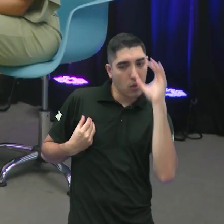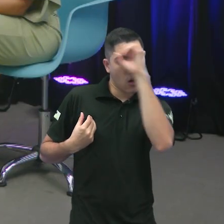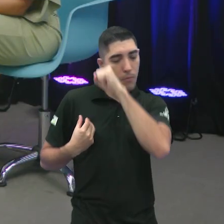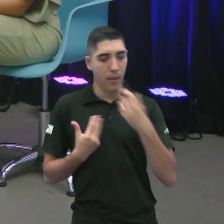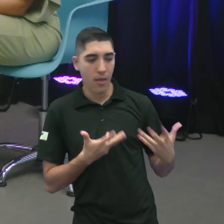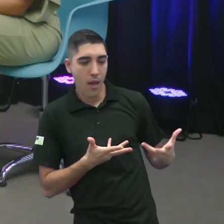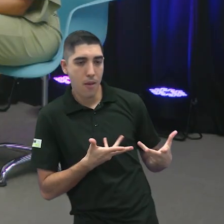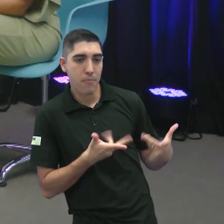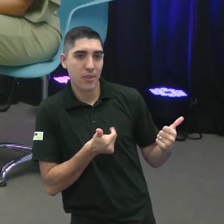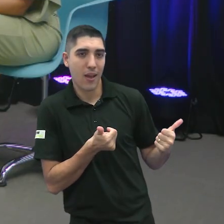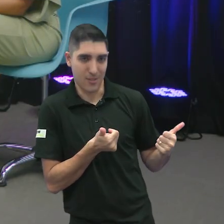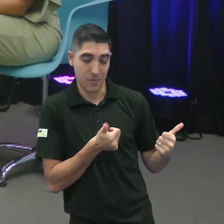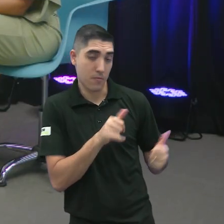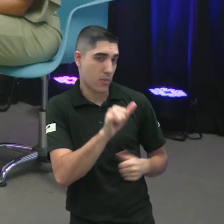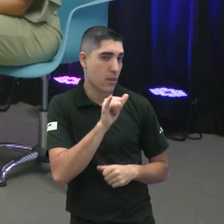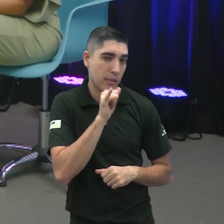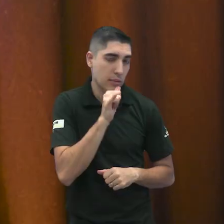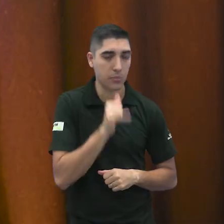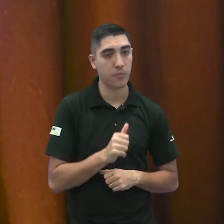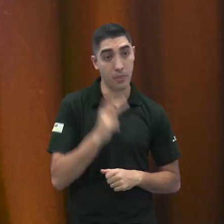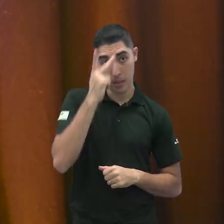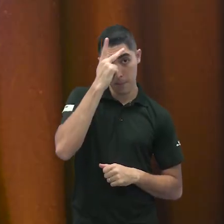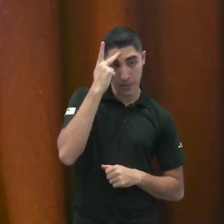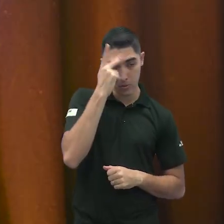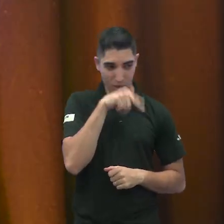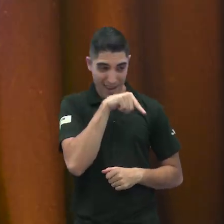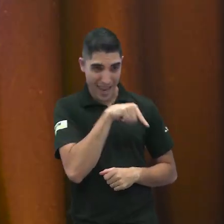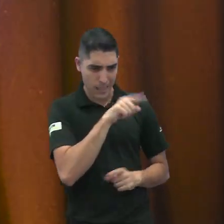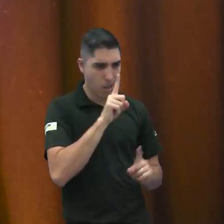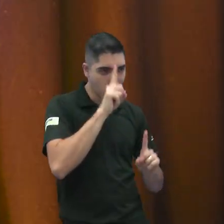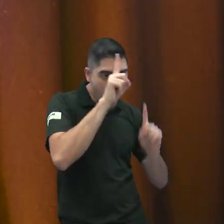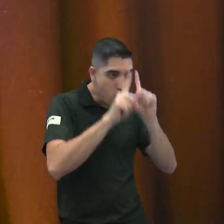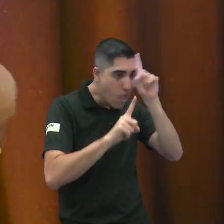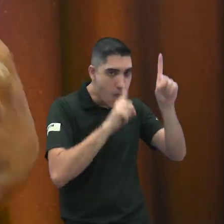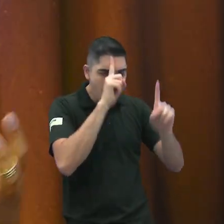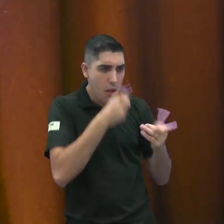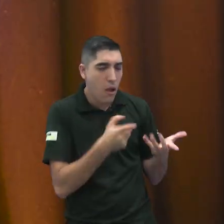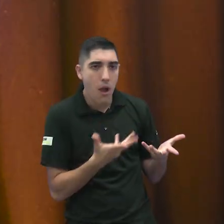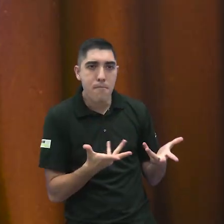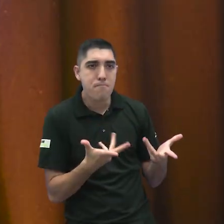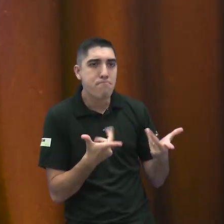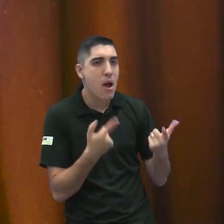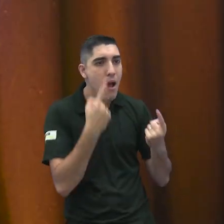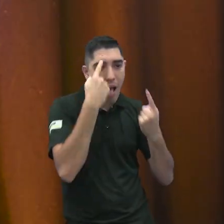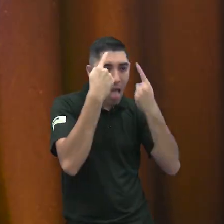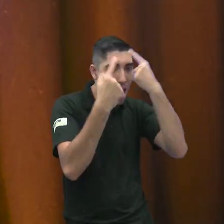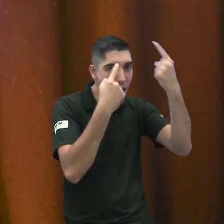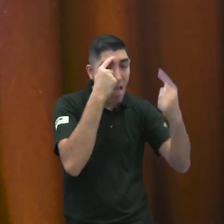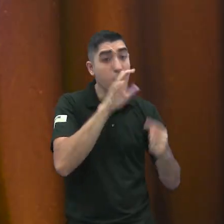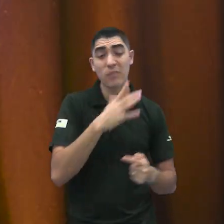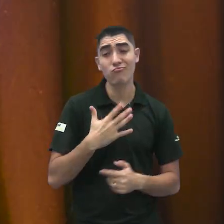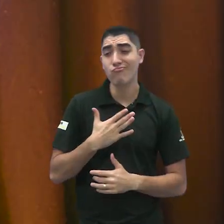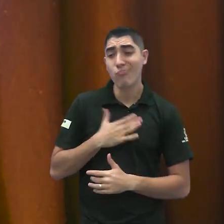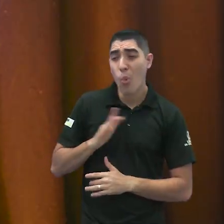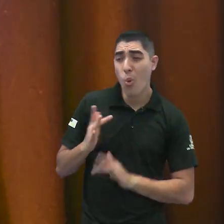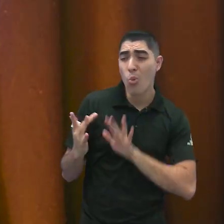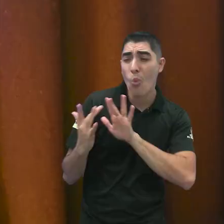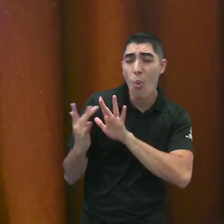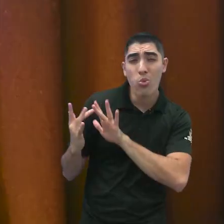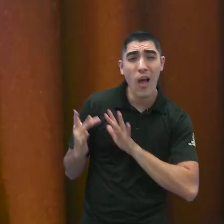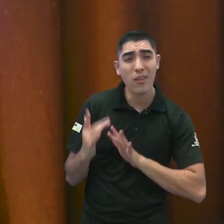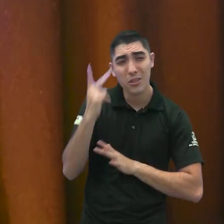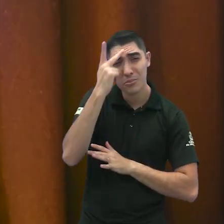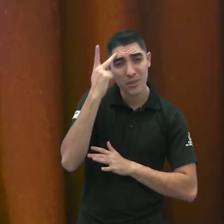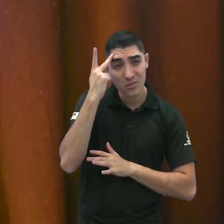vou perceber melhores habilidades. Um exemplo, uma pessoa que tem um traço criativo, que tem uma imaginação maravilhosa, mas que não gosta muito de contato com o